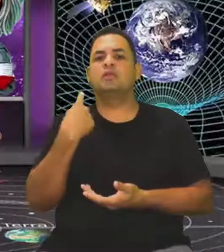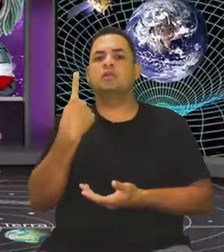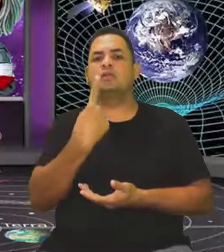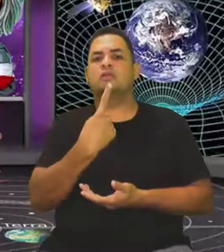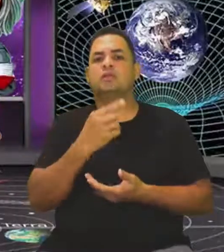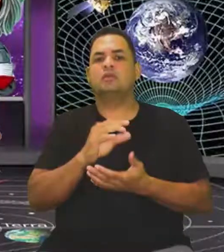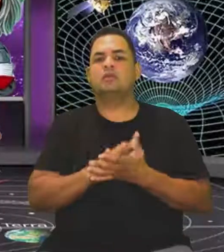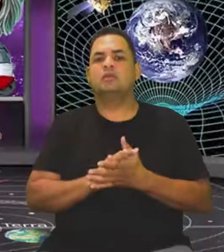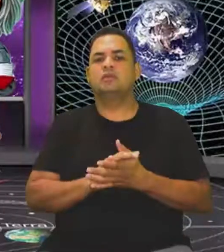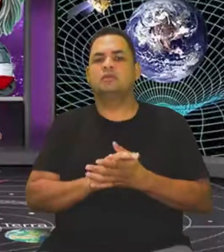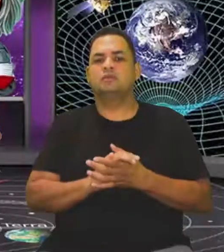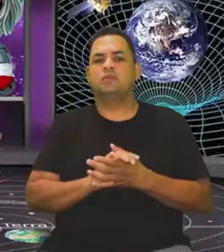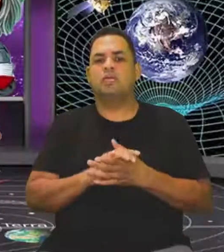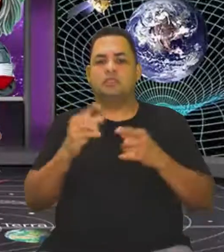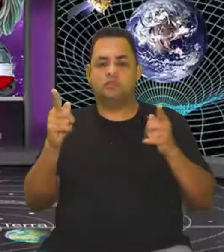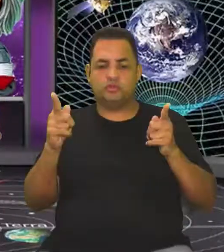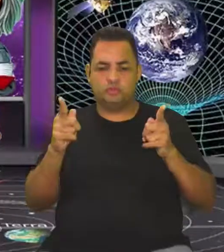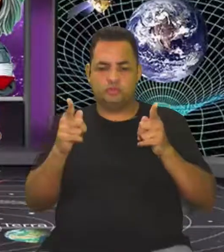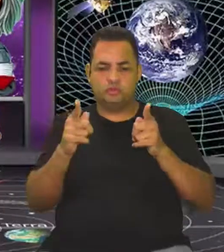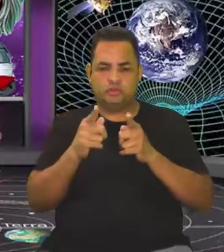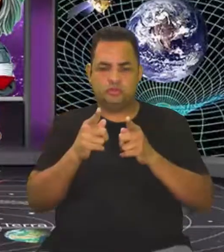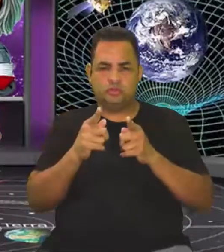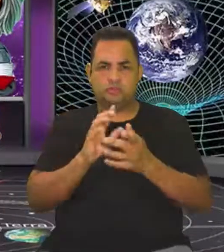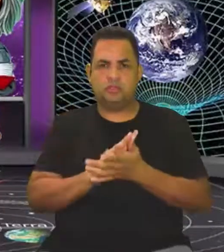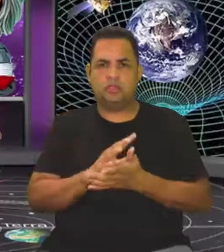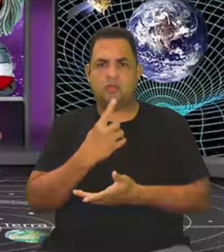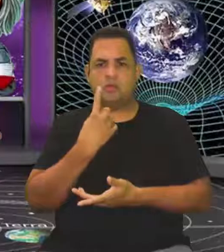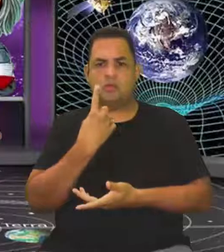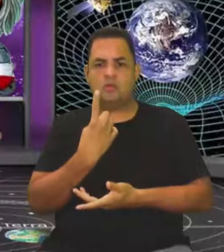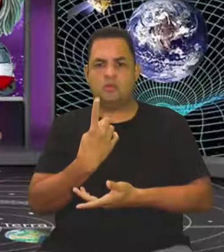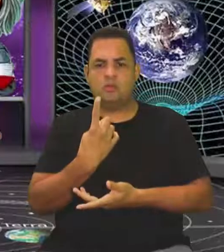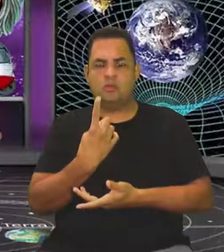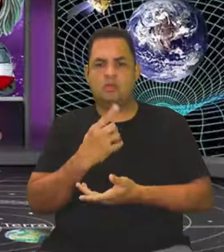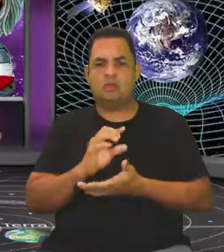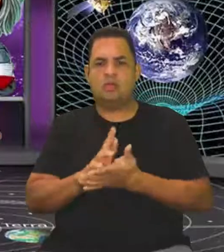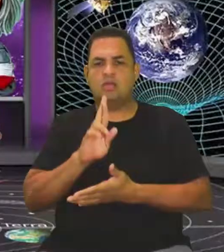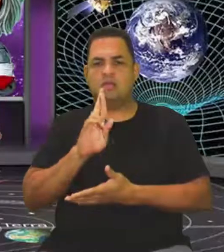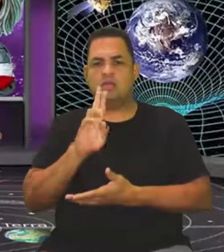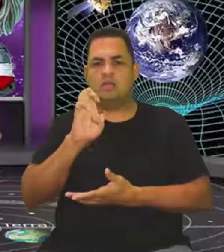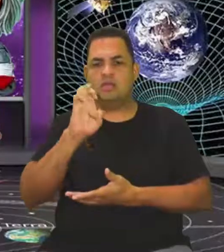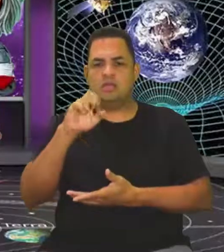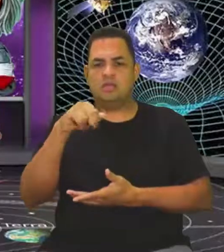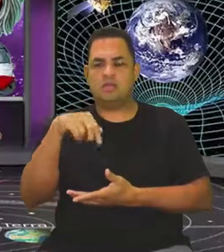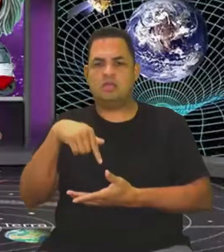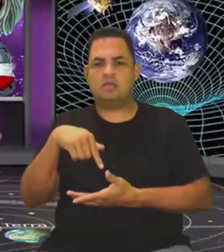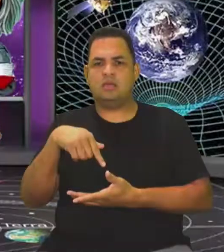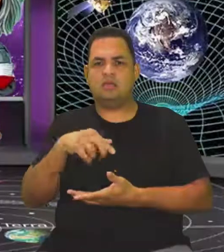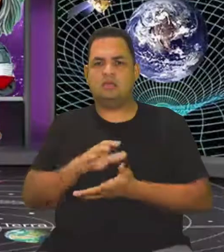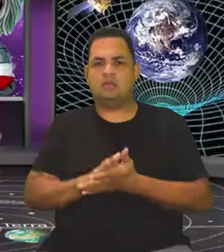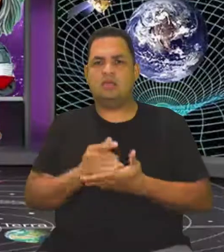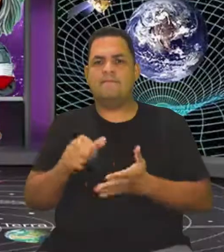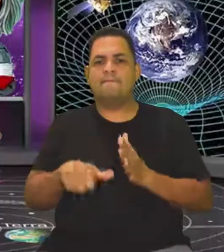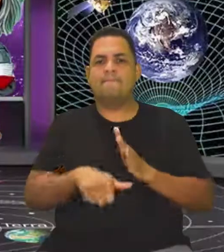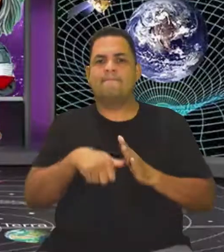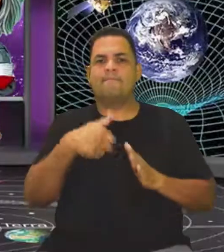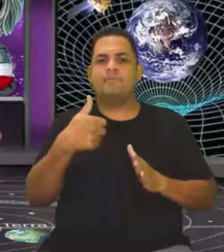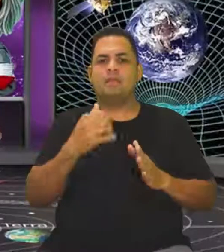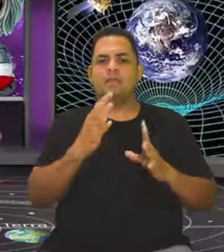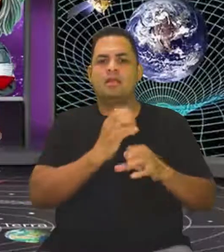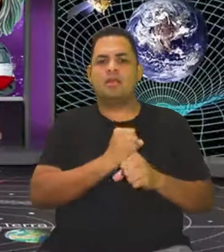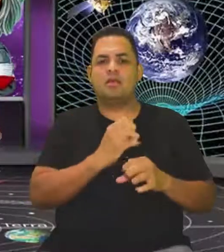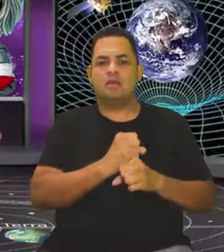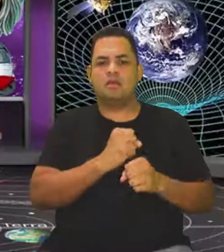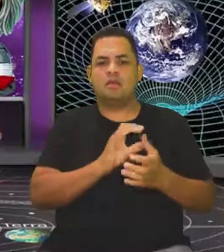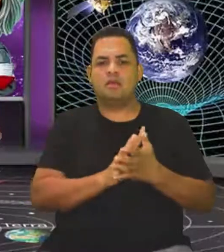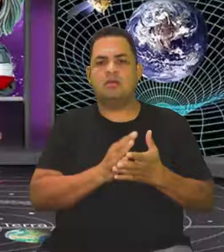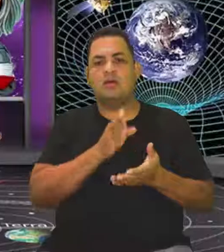Para reduzir o nosso circuito a apenas uma resistência equivalente, primeiro eu calculei a resistência equivalente dos resistores